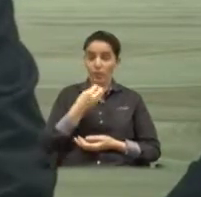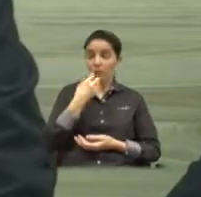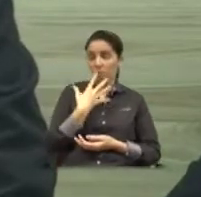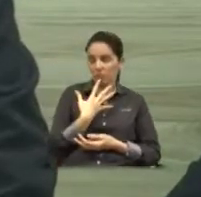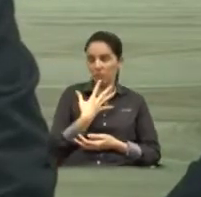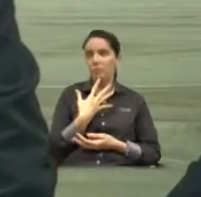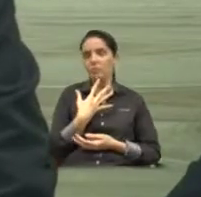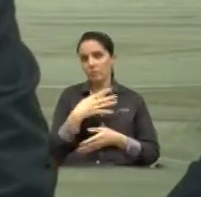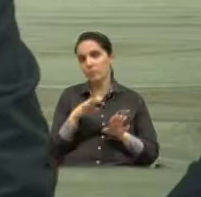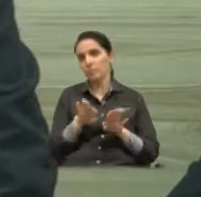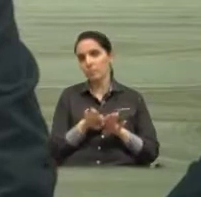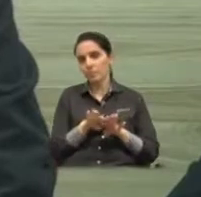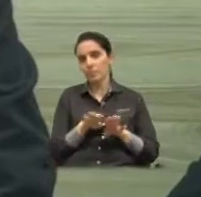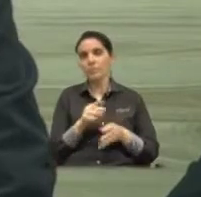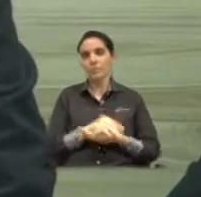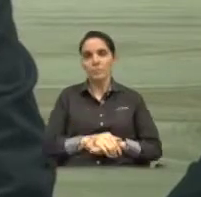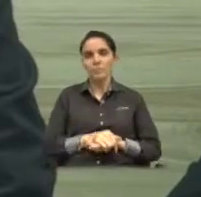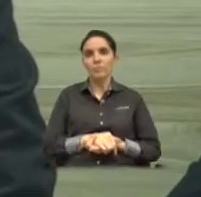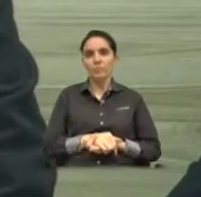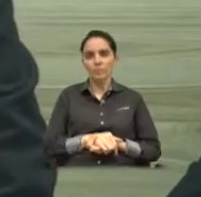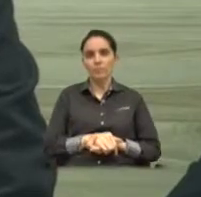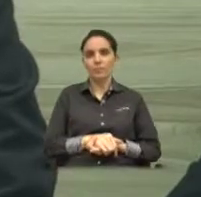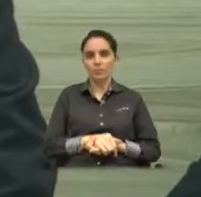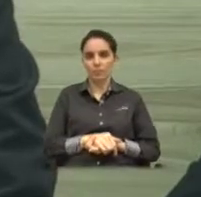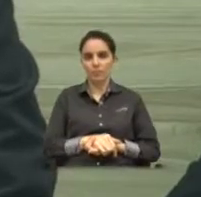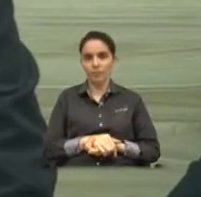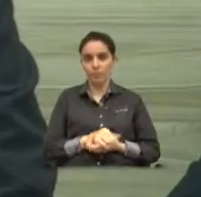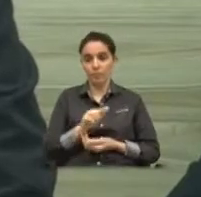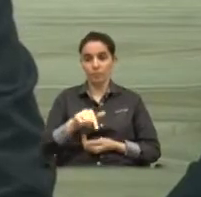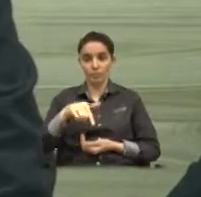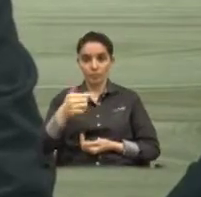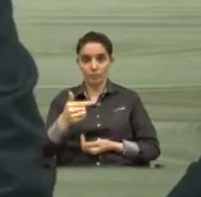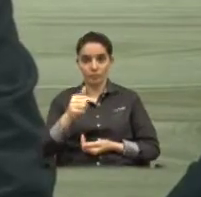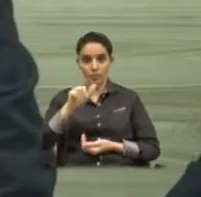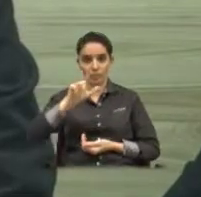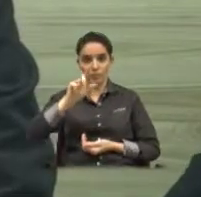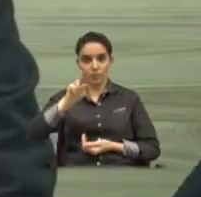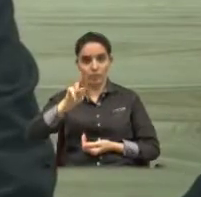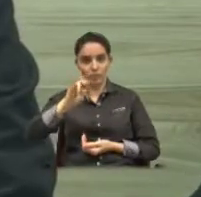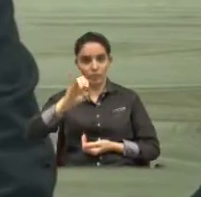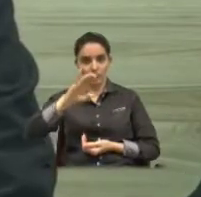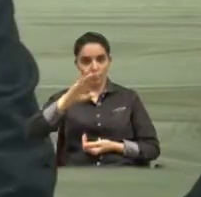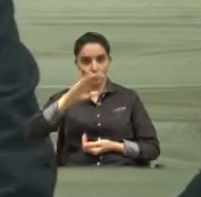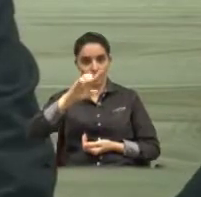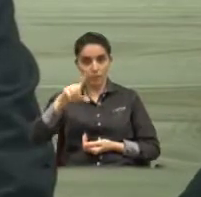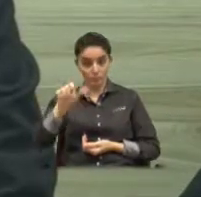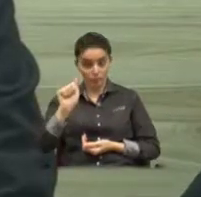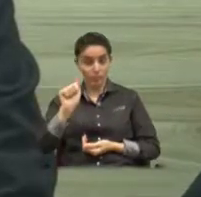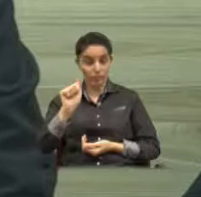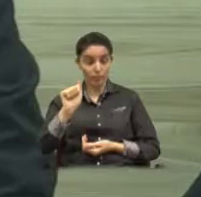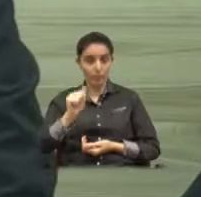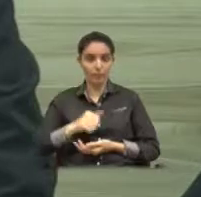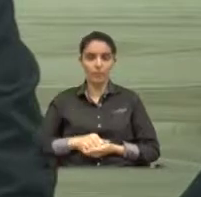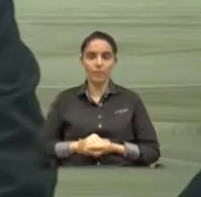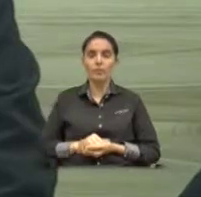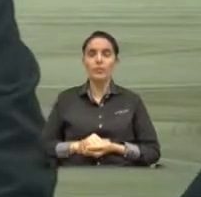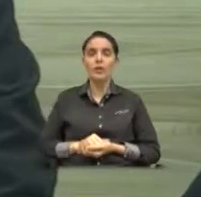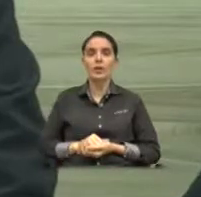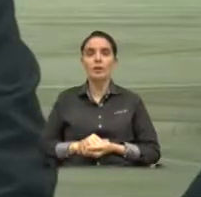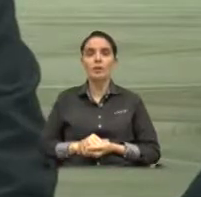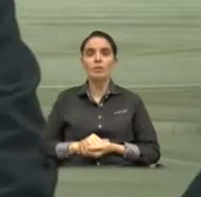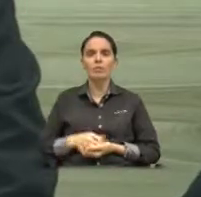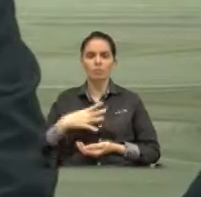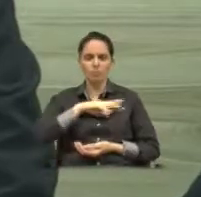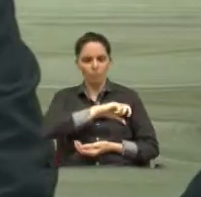também. Conta Luísa, que tinha 19 anos quando experimentou pela primeira vez. Eu